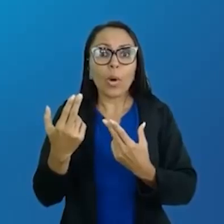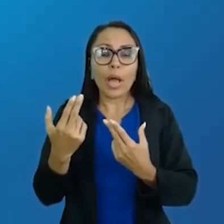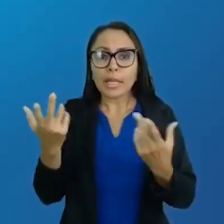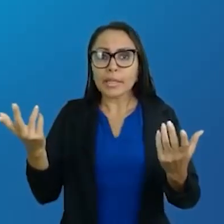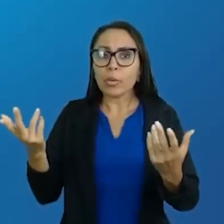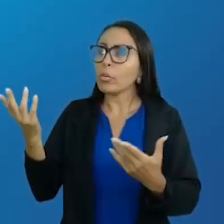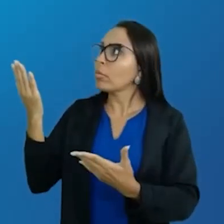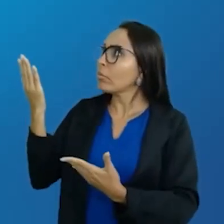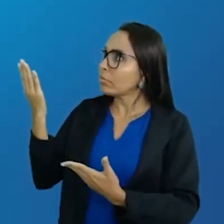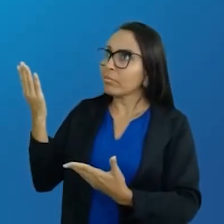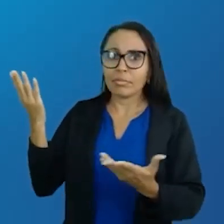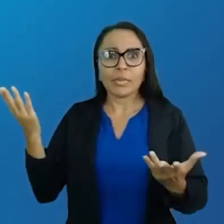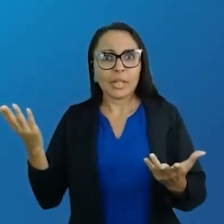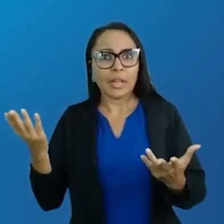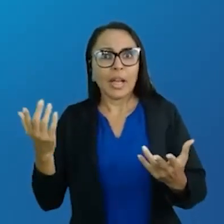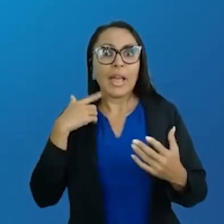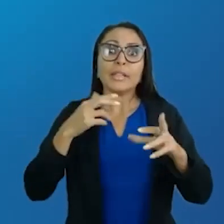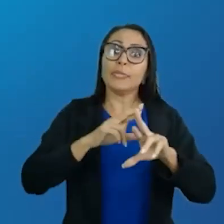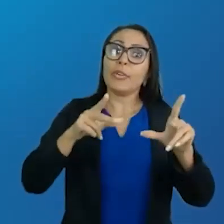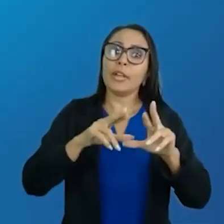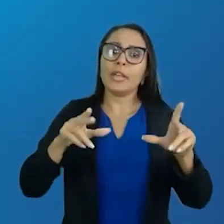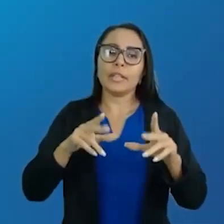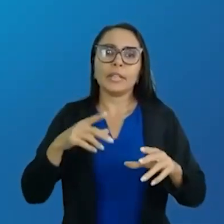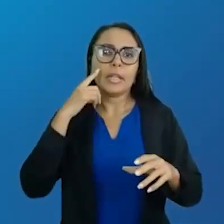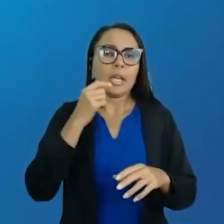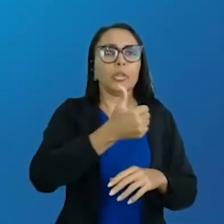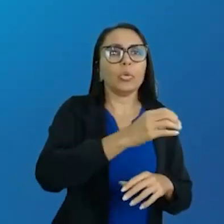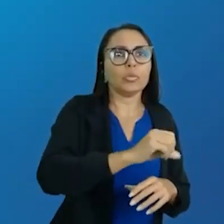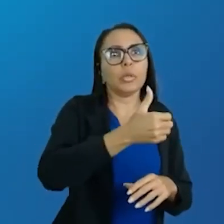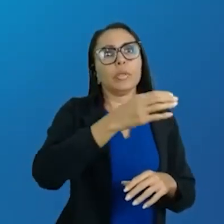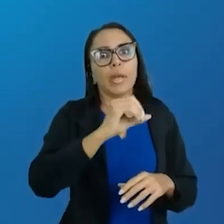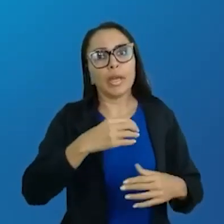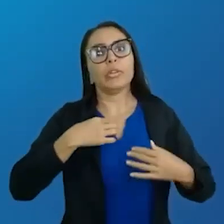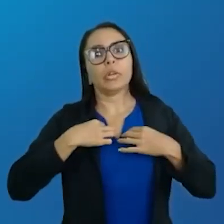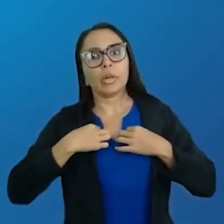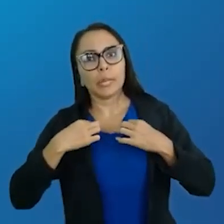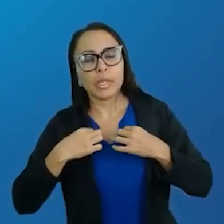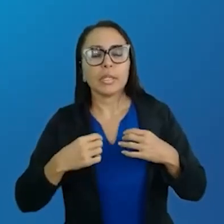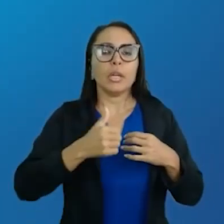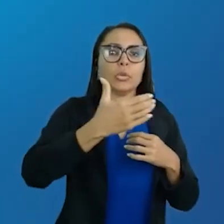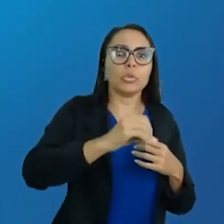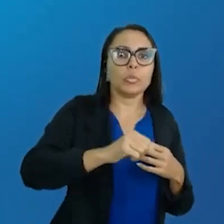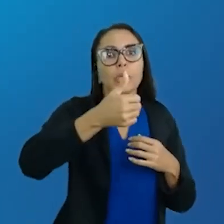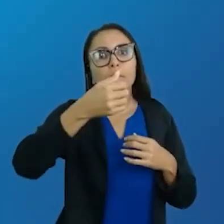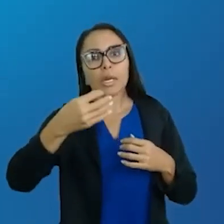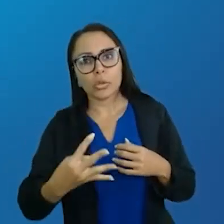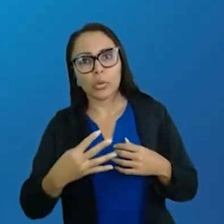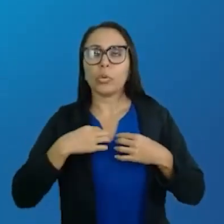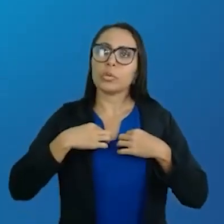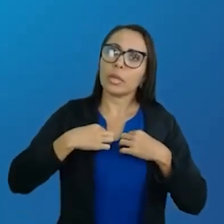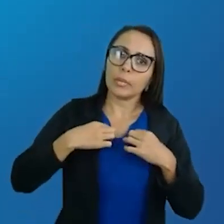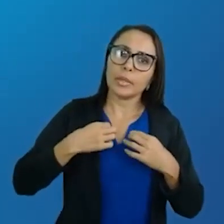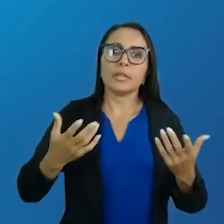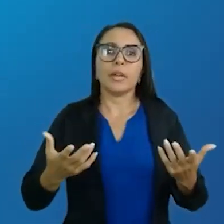ano. Então, provavelmente vai ter uma camisa da seleção de 2010, uma camisa de 2014, uma camisa de 2018, uma camisa de 95, enfim.